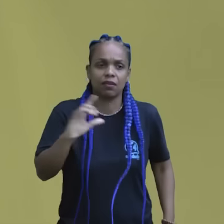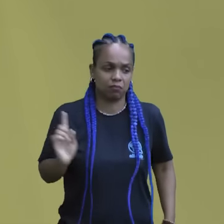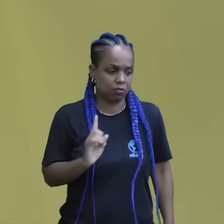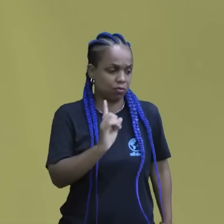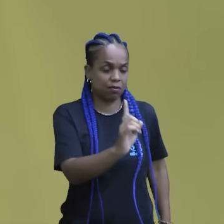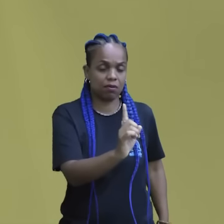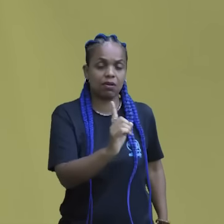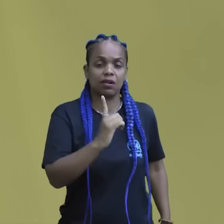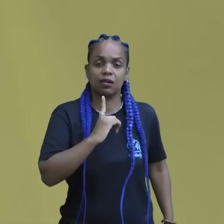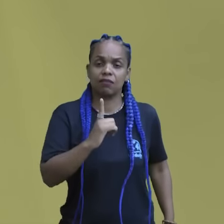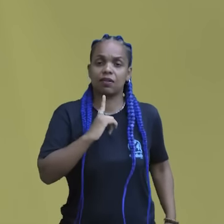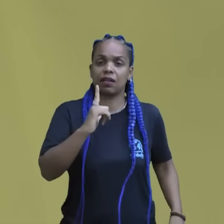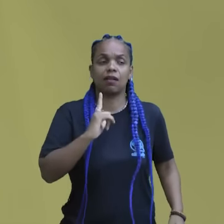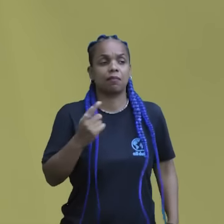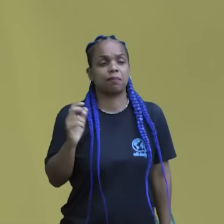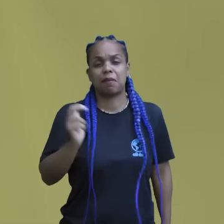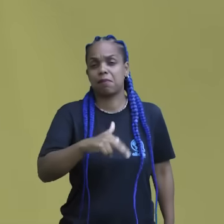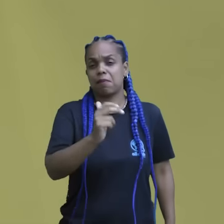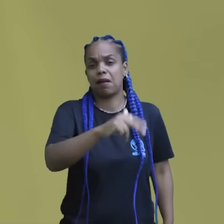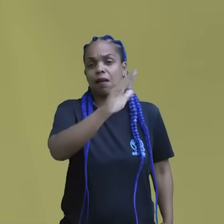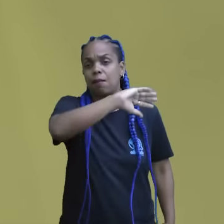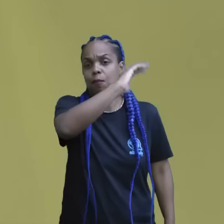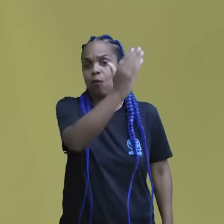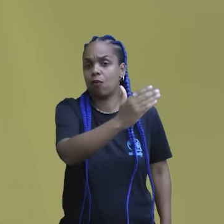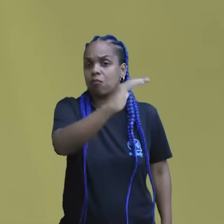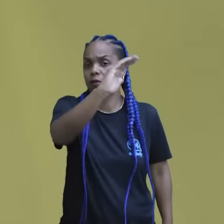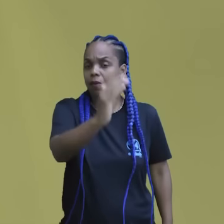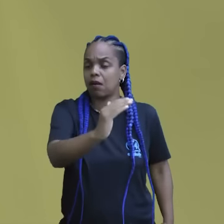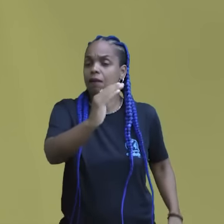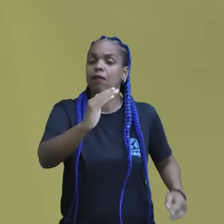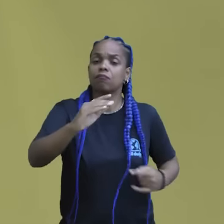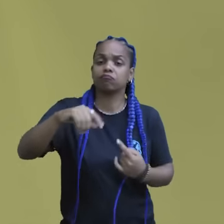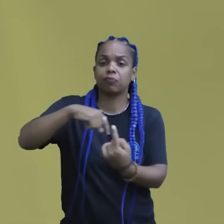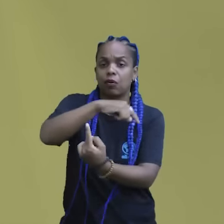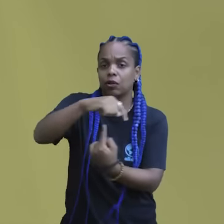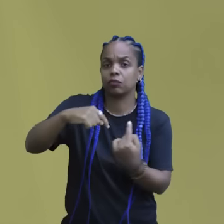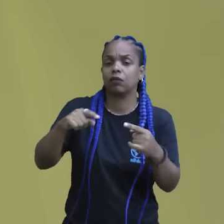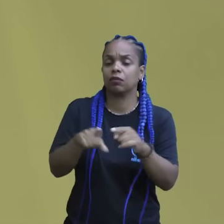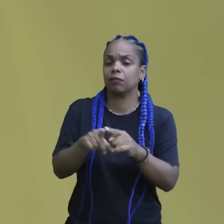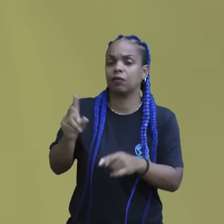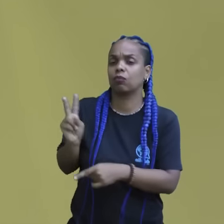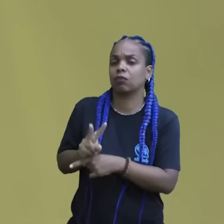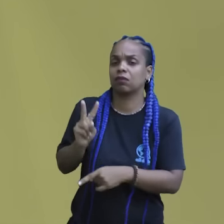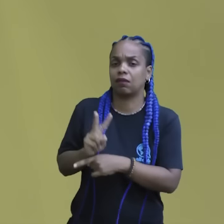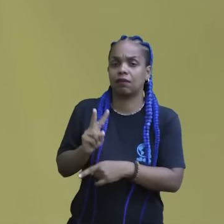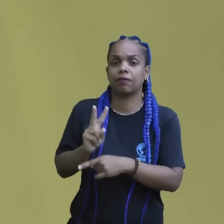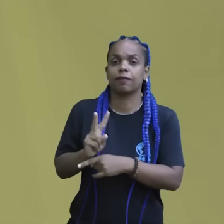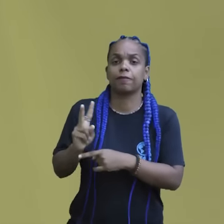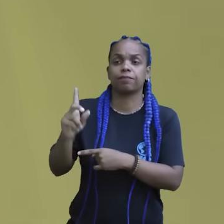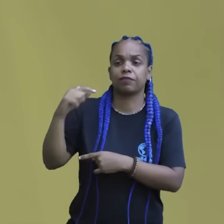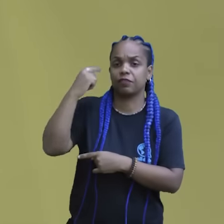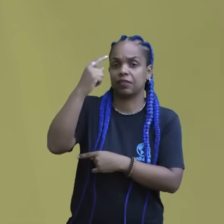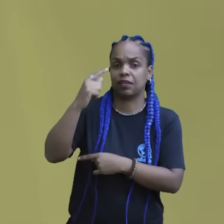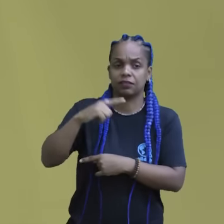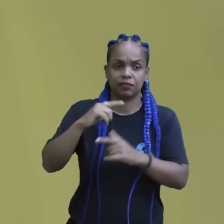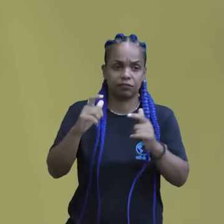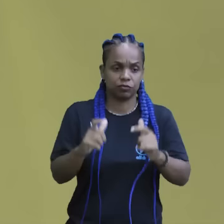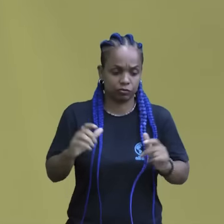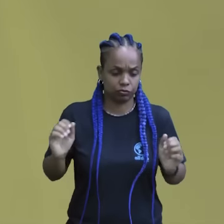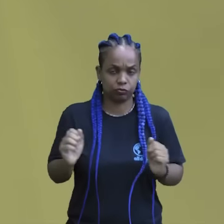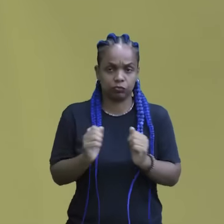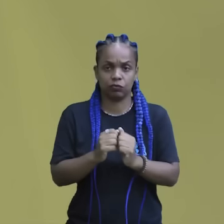cultivar a divindade como seus avós. Nas suas redondezas é o lugar das macumbas,